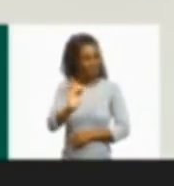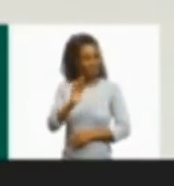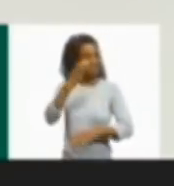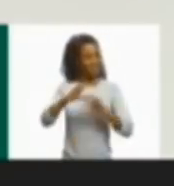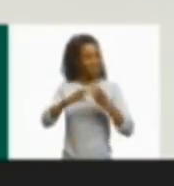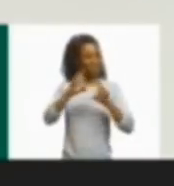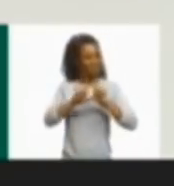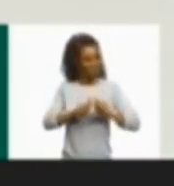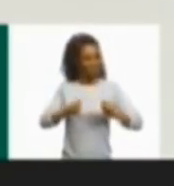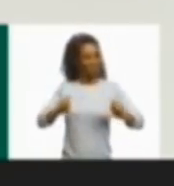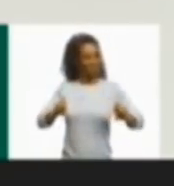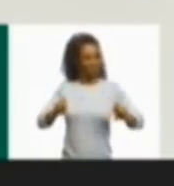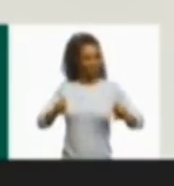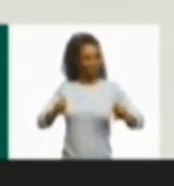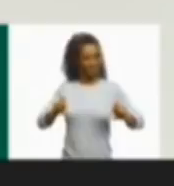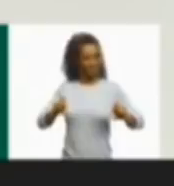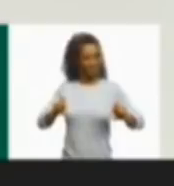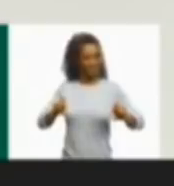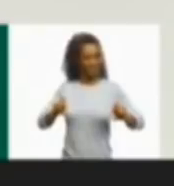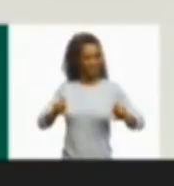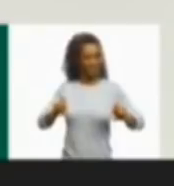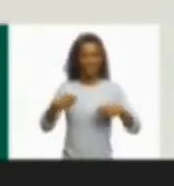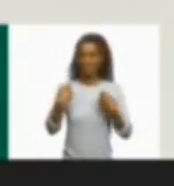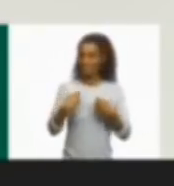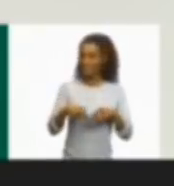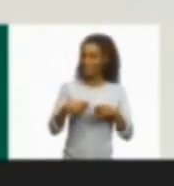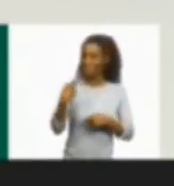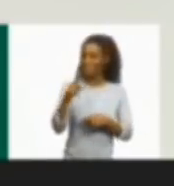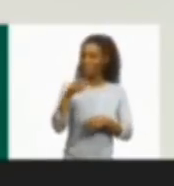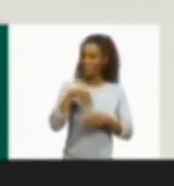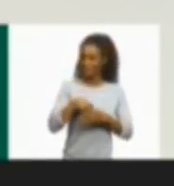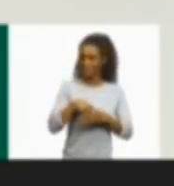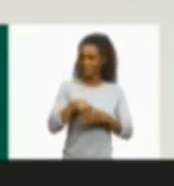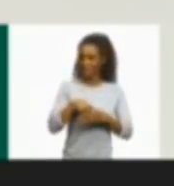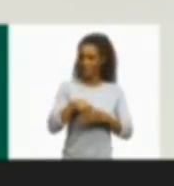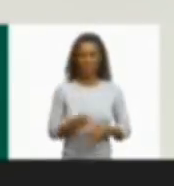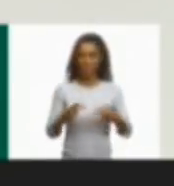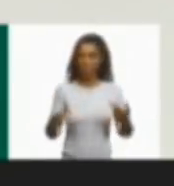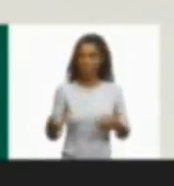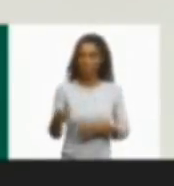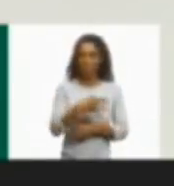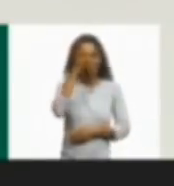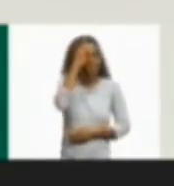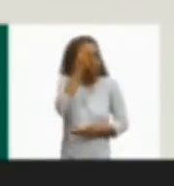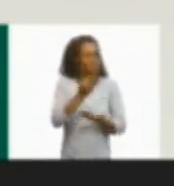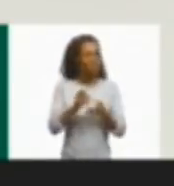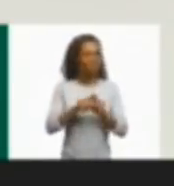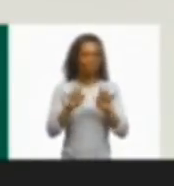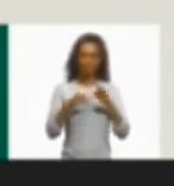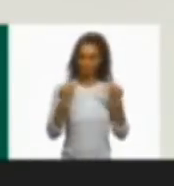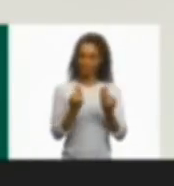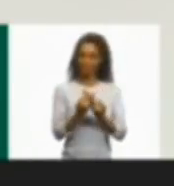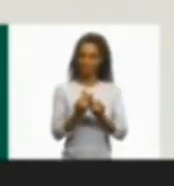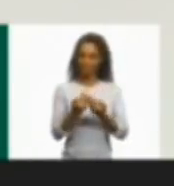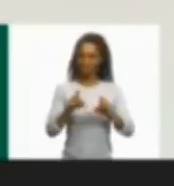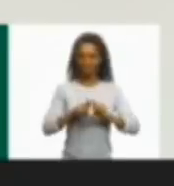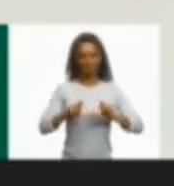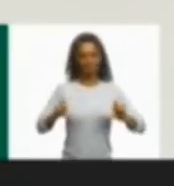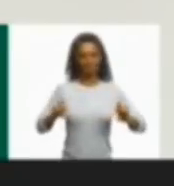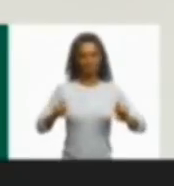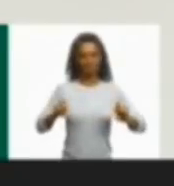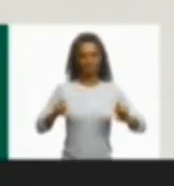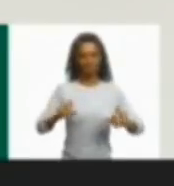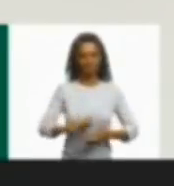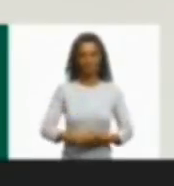federal, cantor Valdir Roxo, 2021. Preciso do seu voto. Renovação, fé e família. Marcos